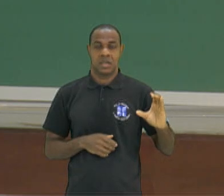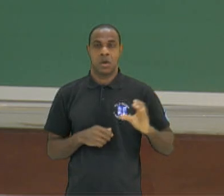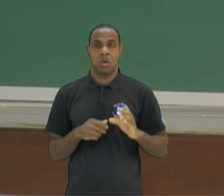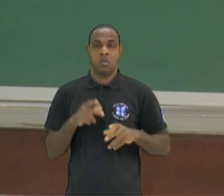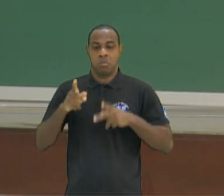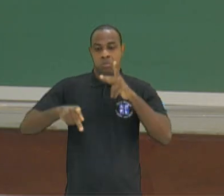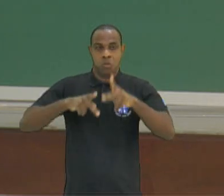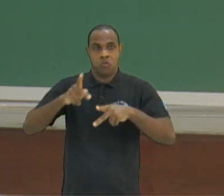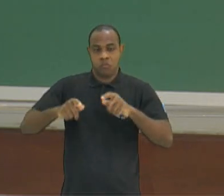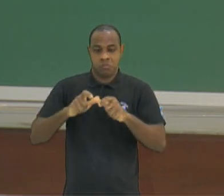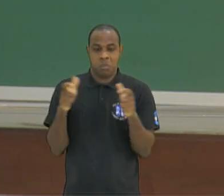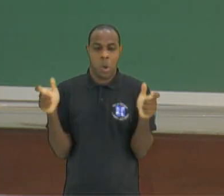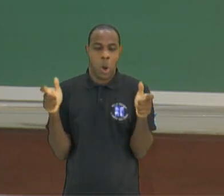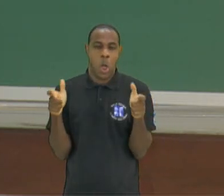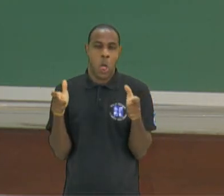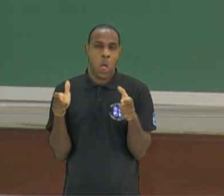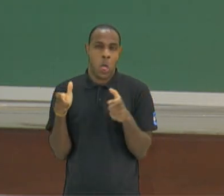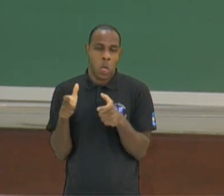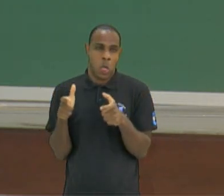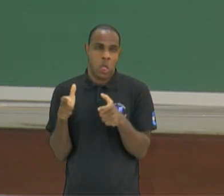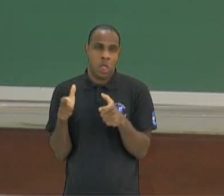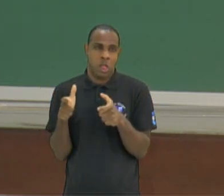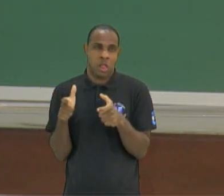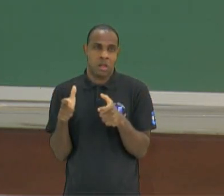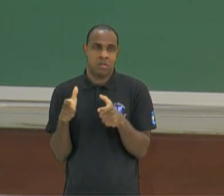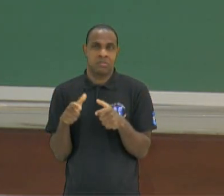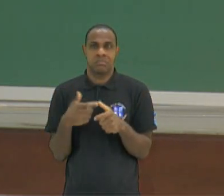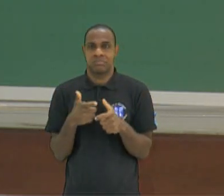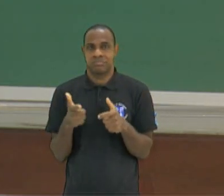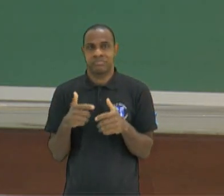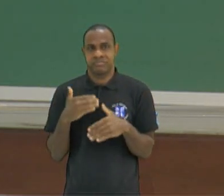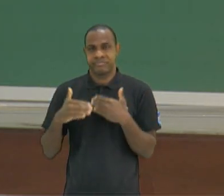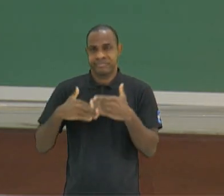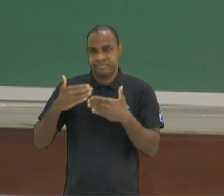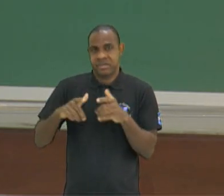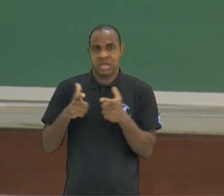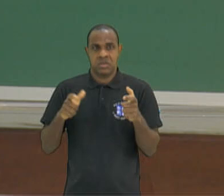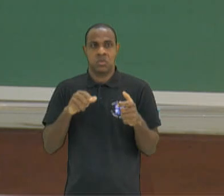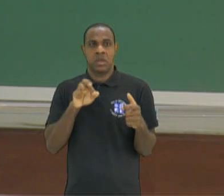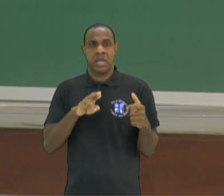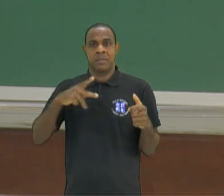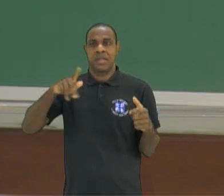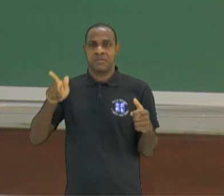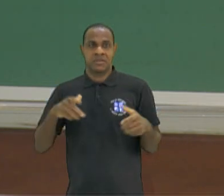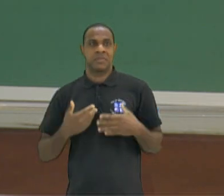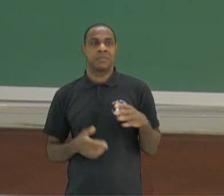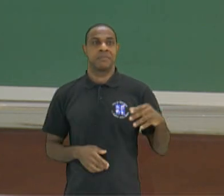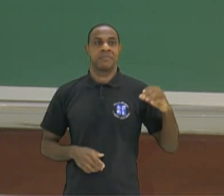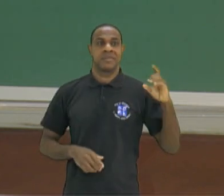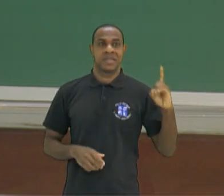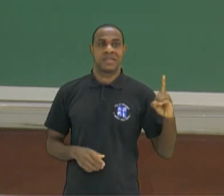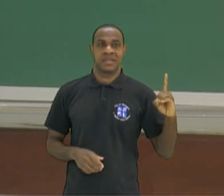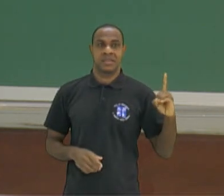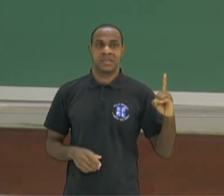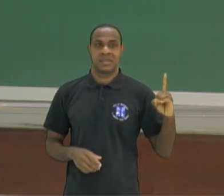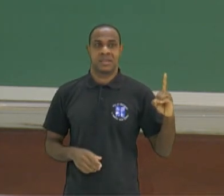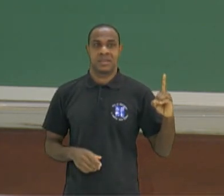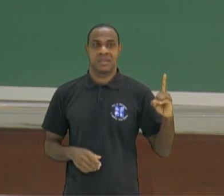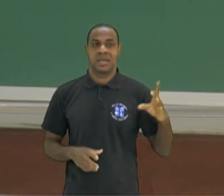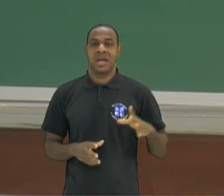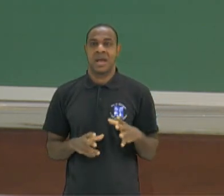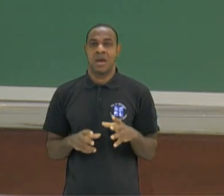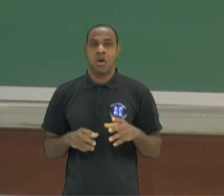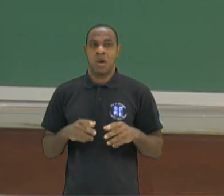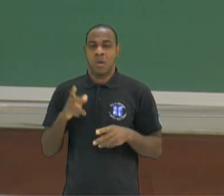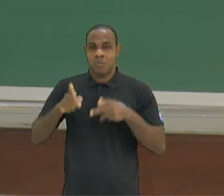popularidade não foi tão grande, né? Foi crescendo ao longo dos RPGs. E a D, a popularidade se deu mais